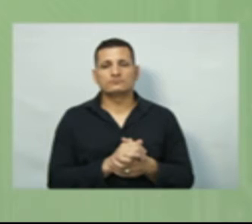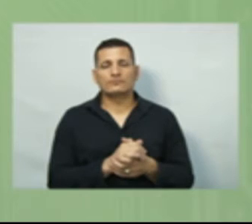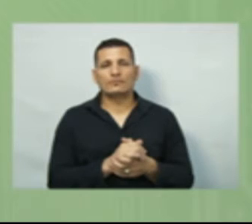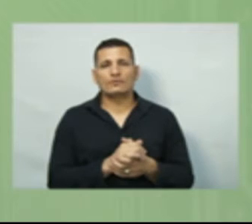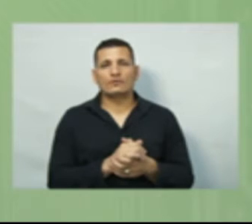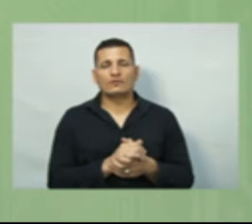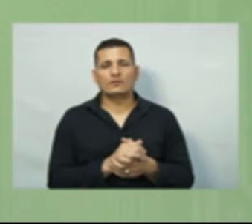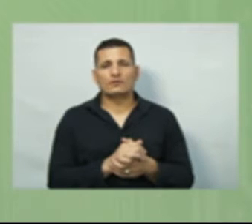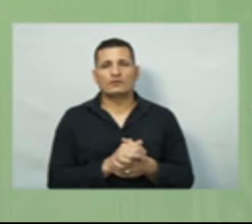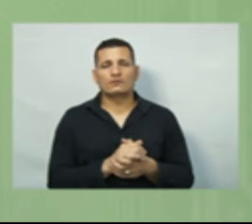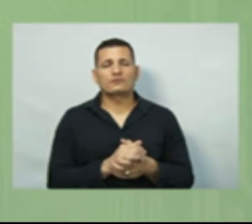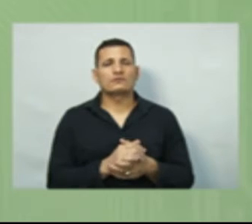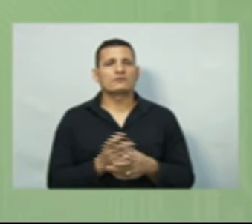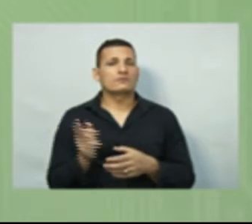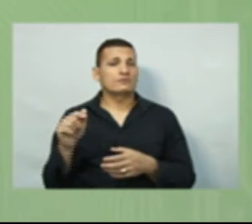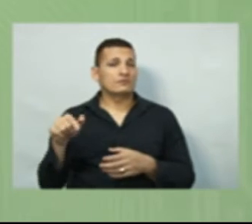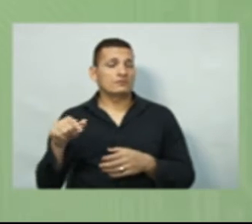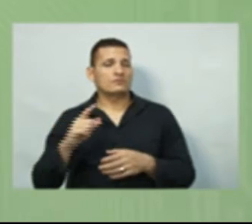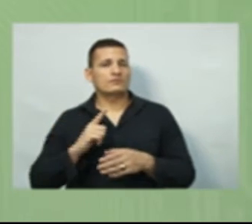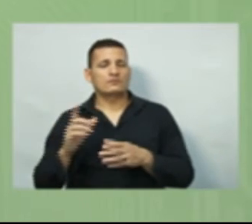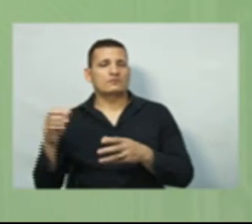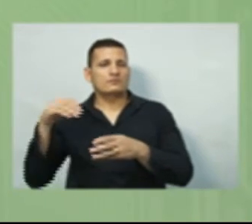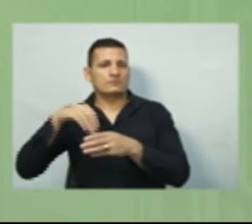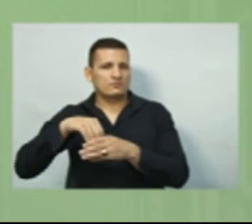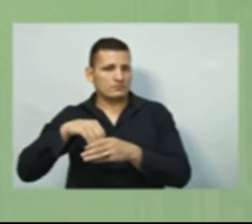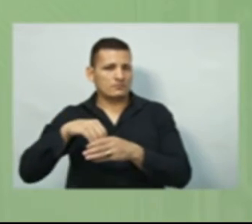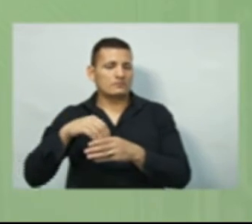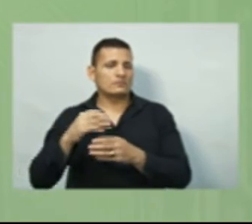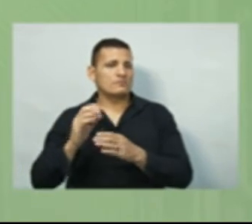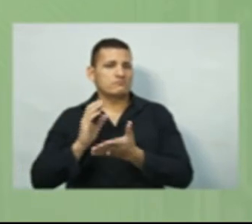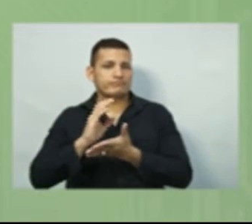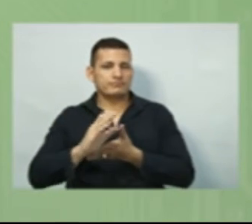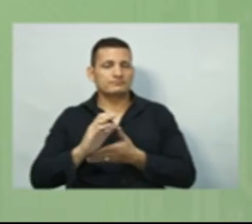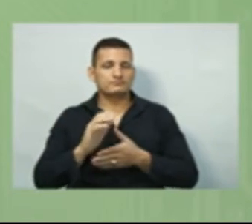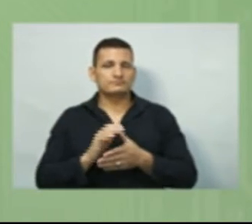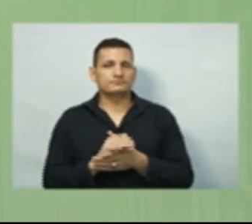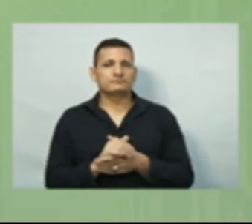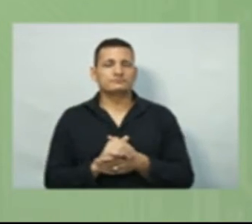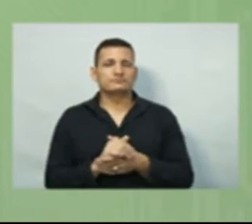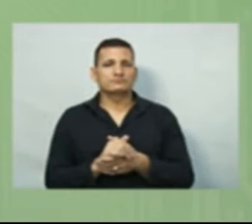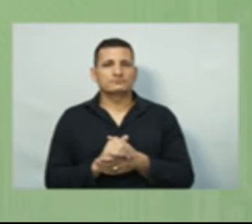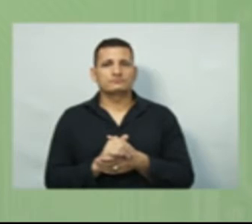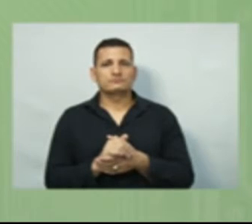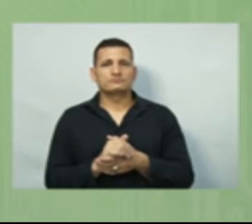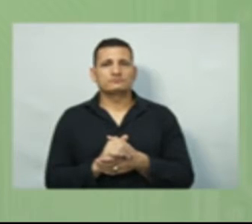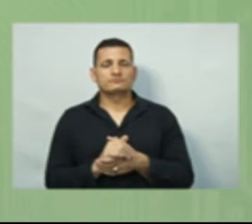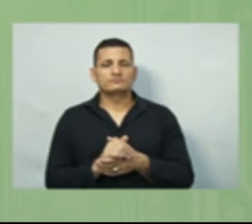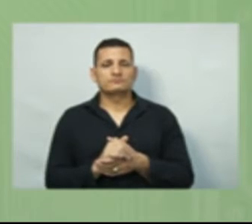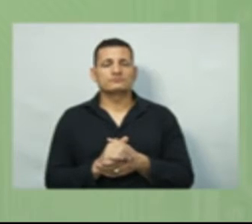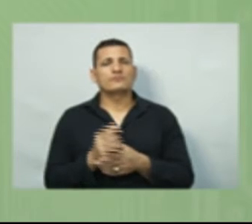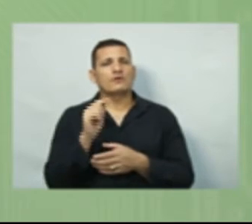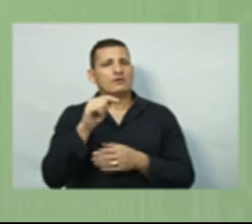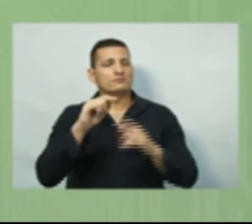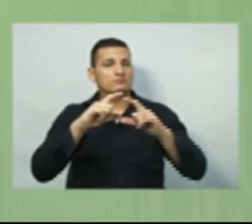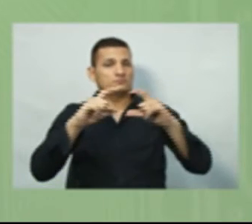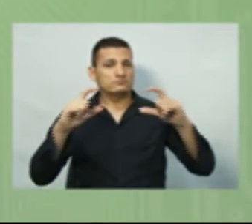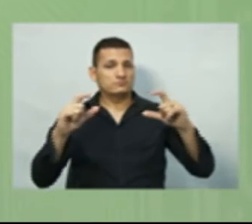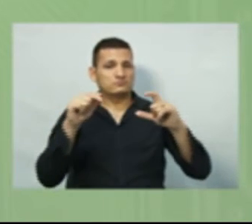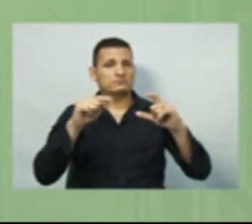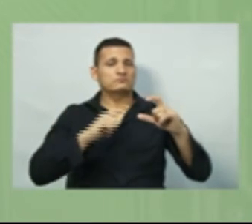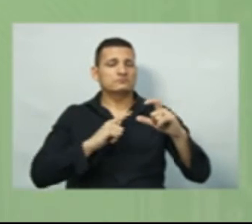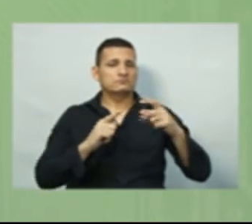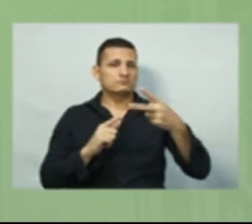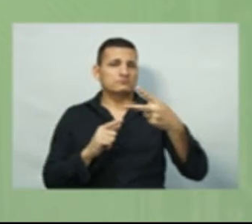produtividade e aqui está ligado ao incremento do investimento. Ou seja, resumidamente, esse parágrafo está dizendo o seguinte, que tem dois